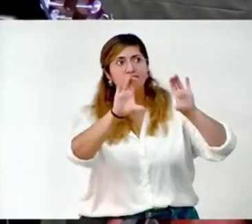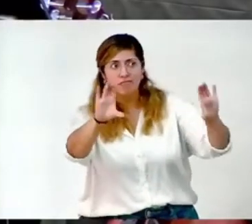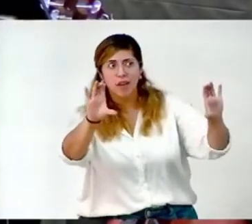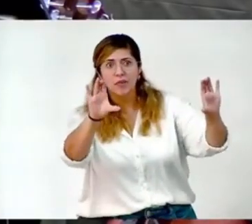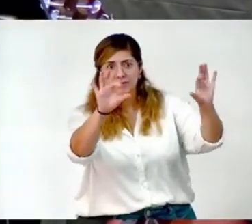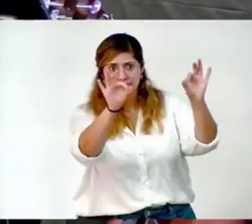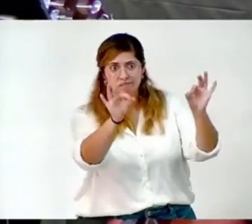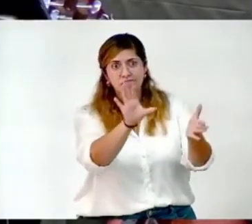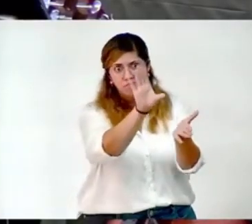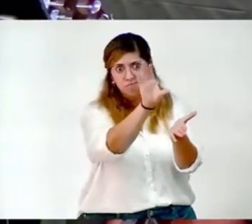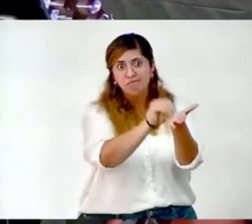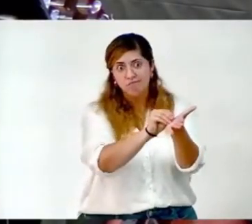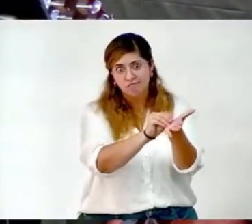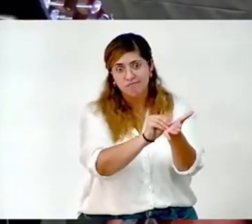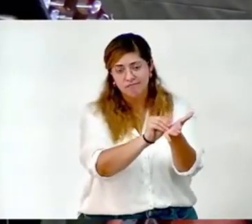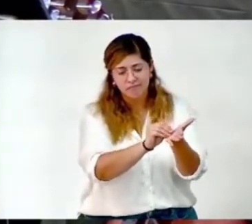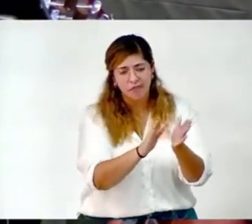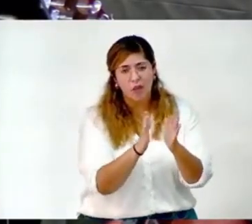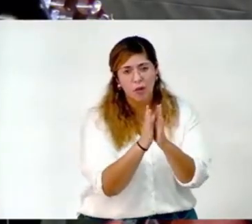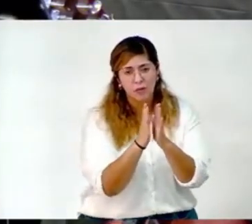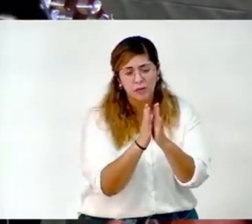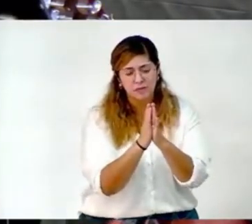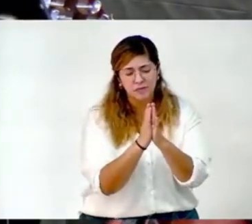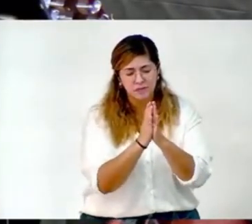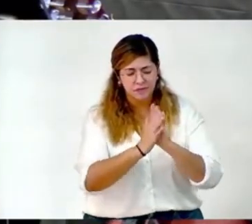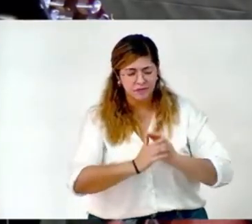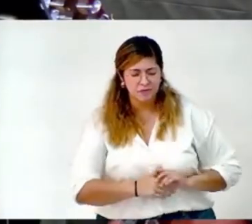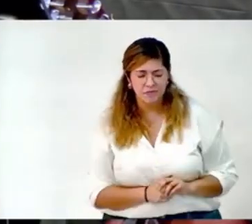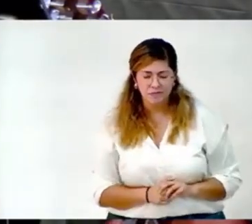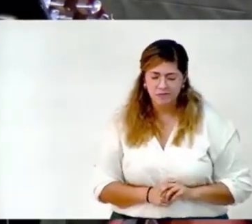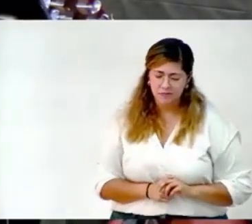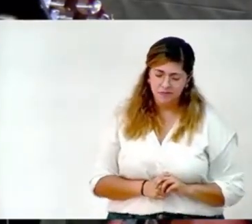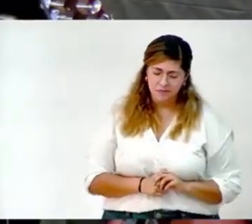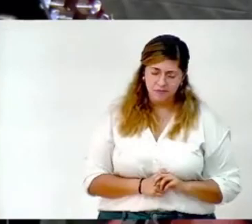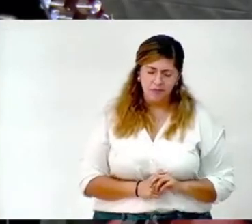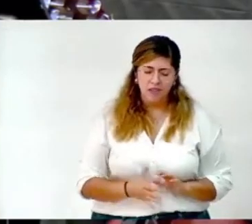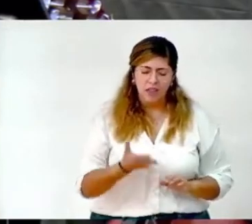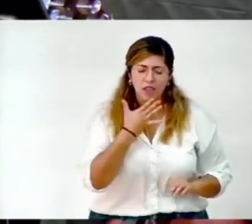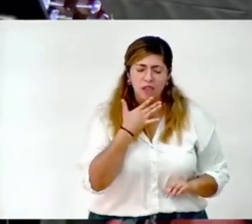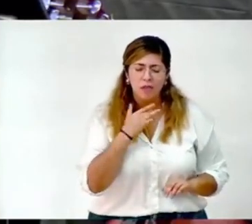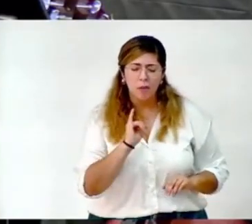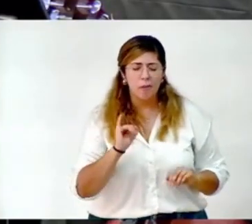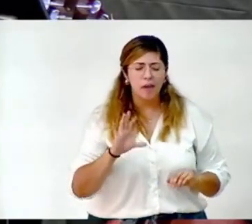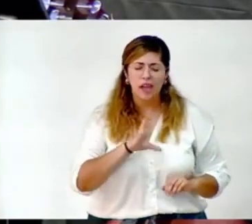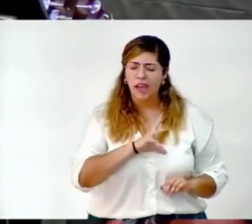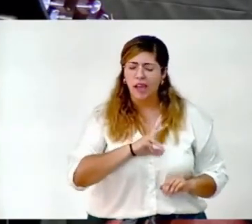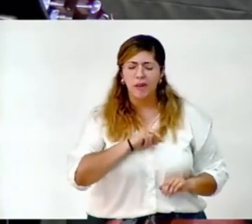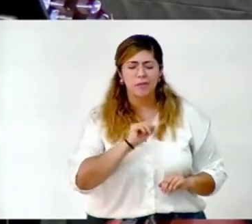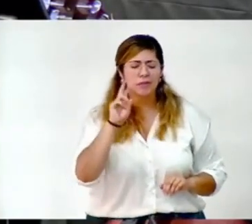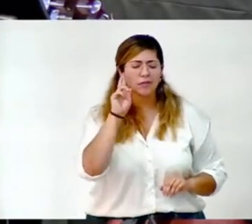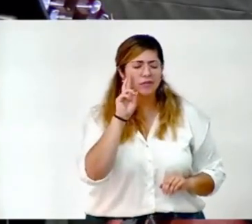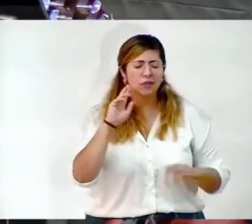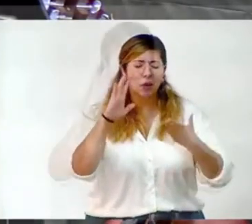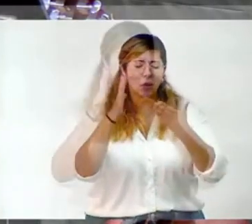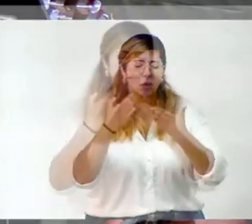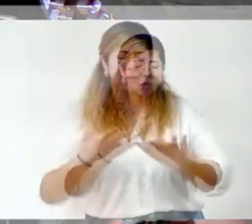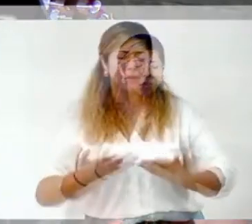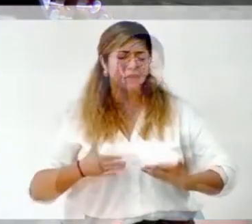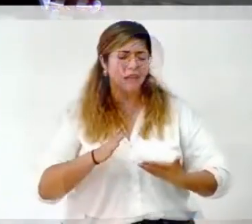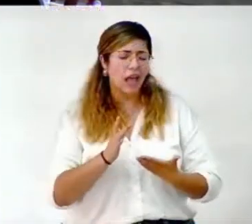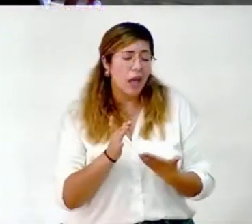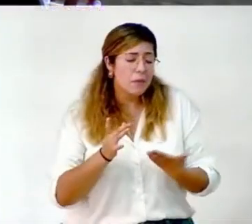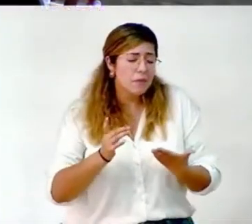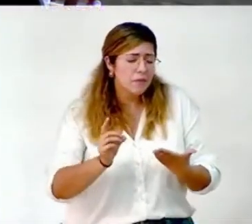Celeste. Feche os seus olhos, vamos orar mais uma vez. Pai amado, nós estamos diante da Tua palavra, e